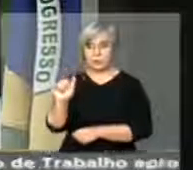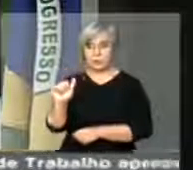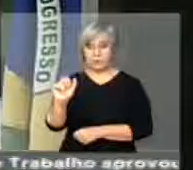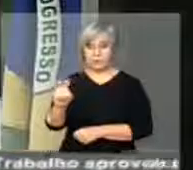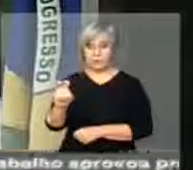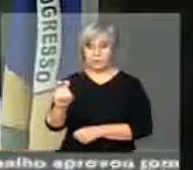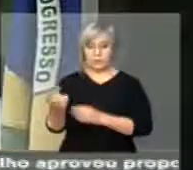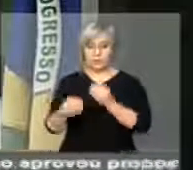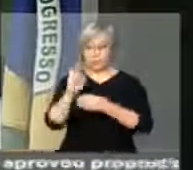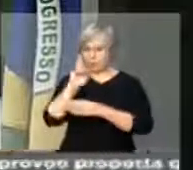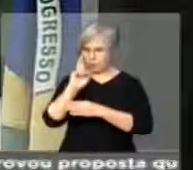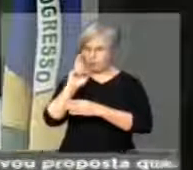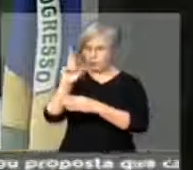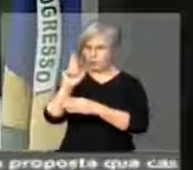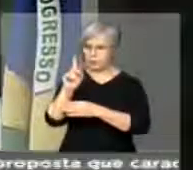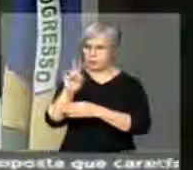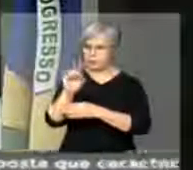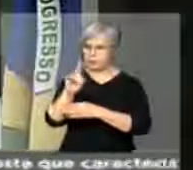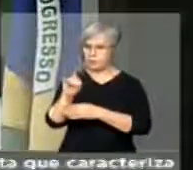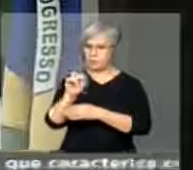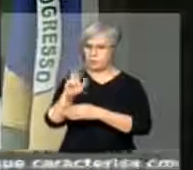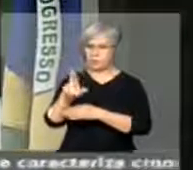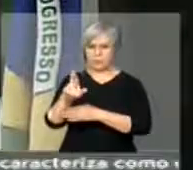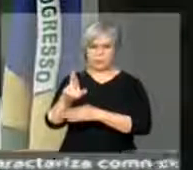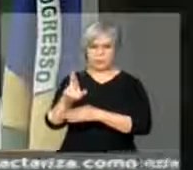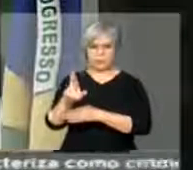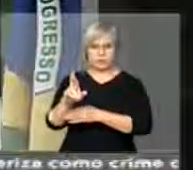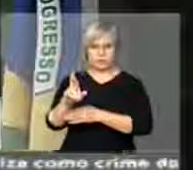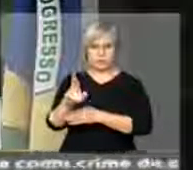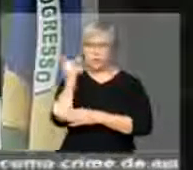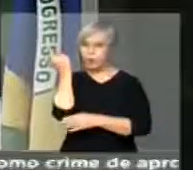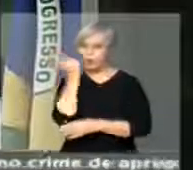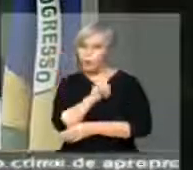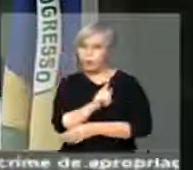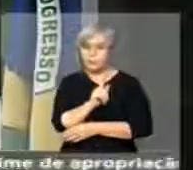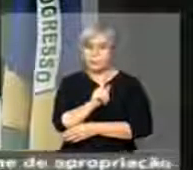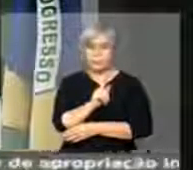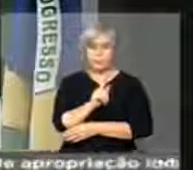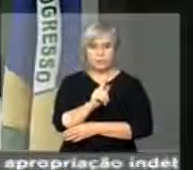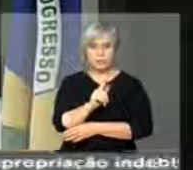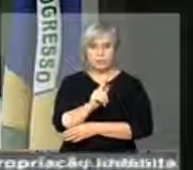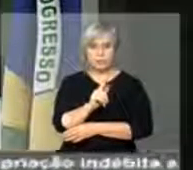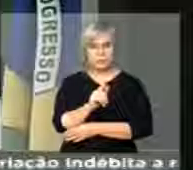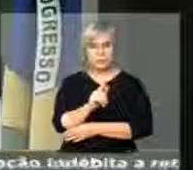como diretor do Crédito Suíço, obteve de bônus